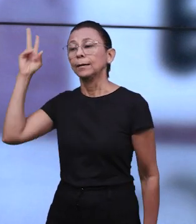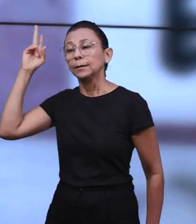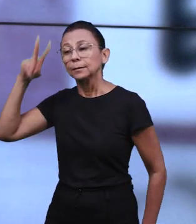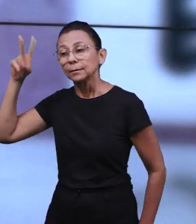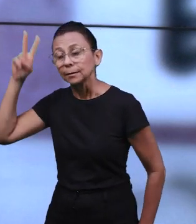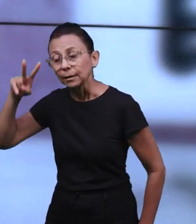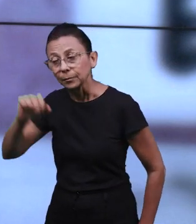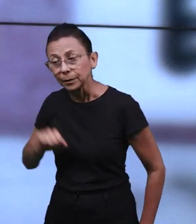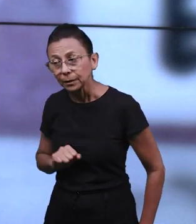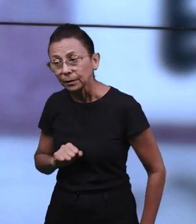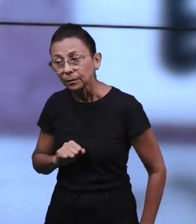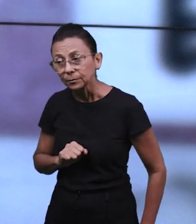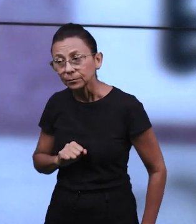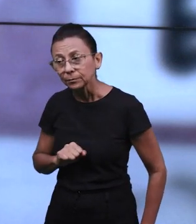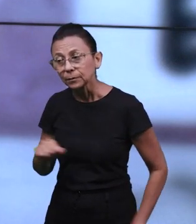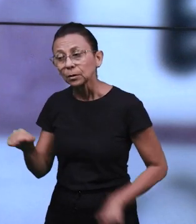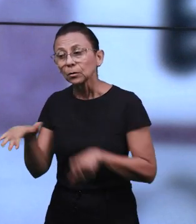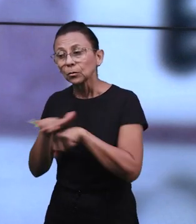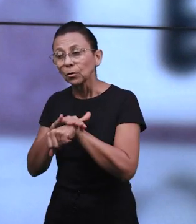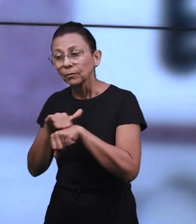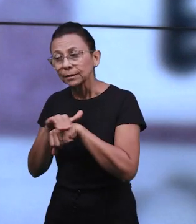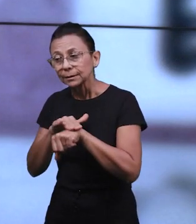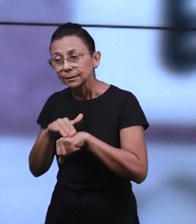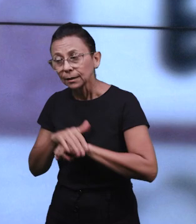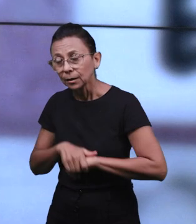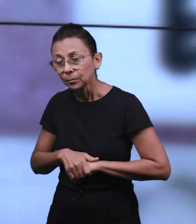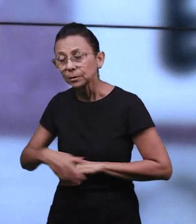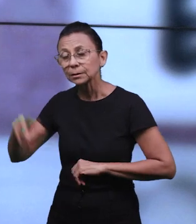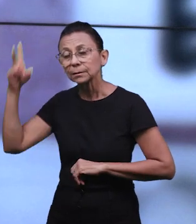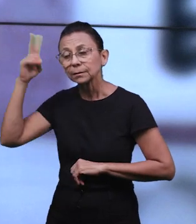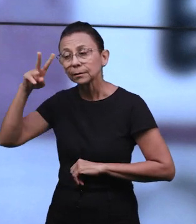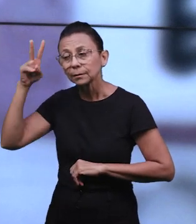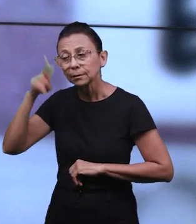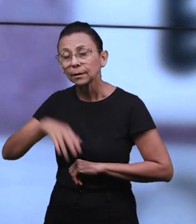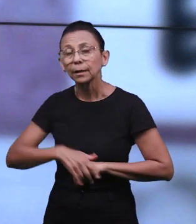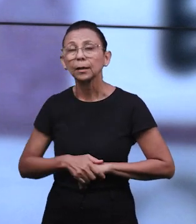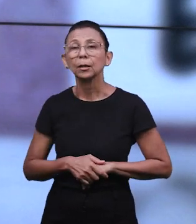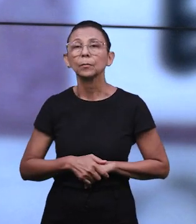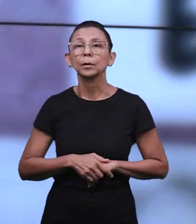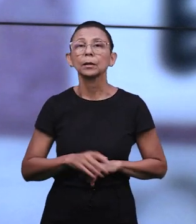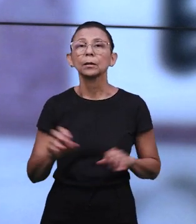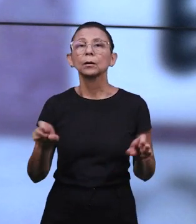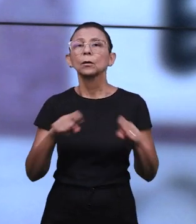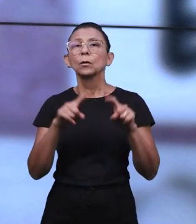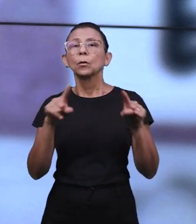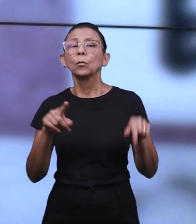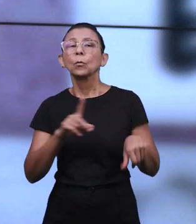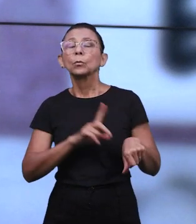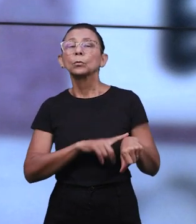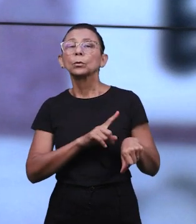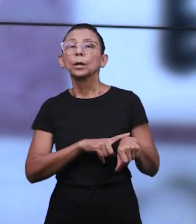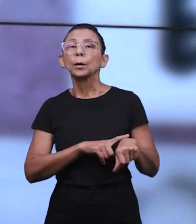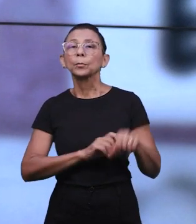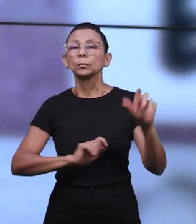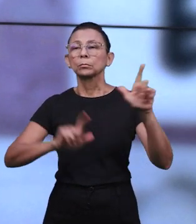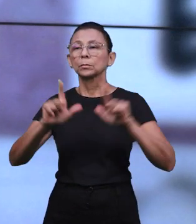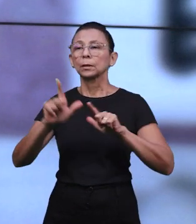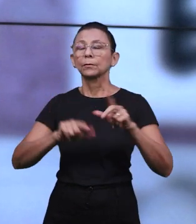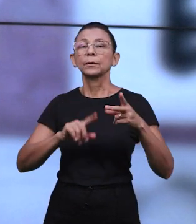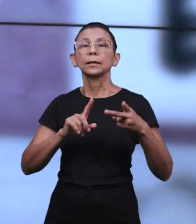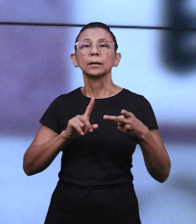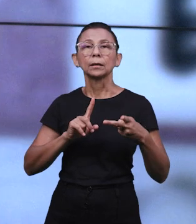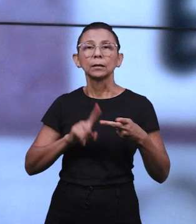informação quantas vezes forem necessárias. Quanto tempo, onde e quando o celular pode ser usado.